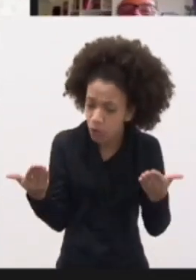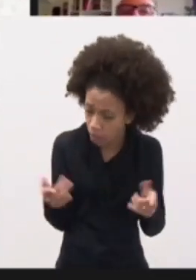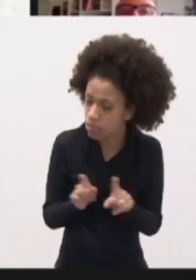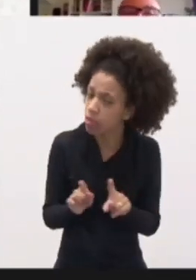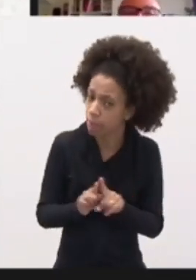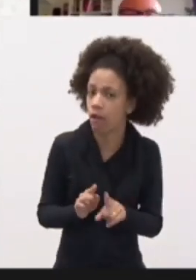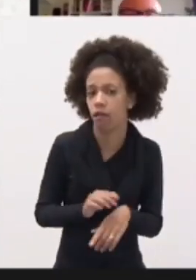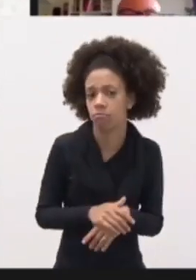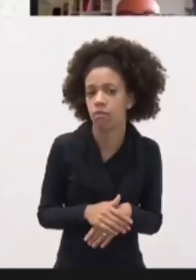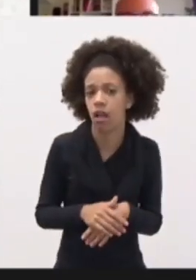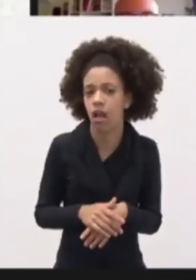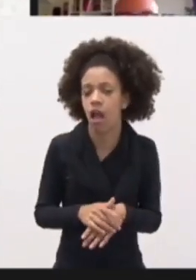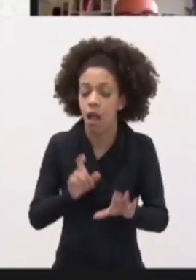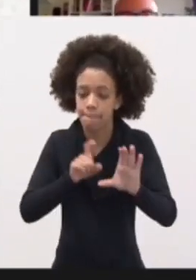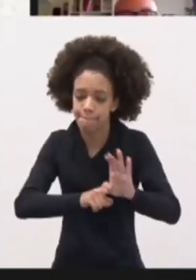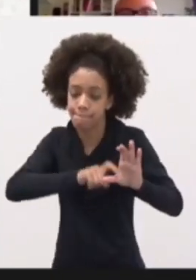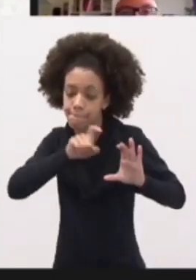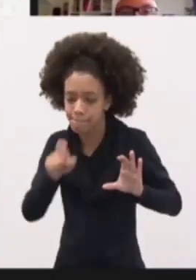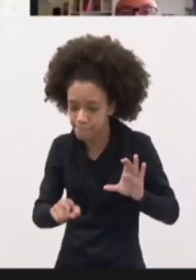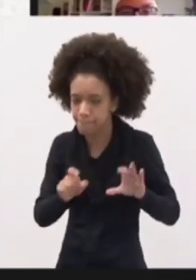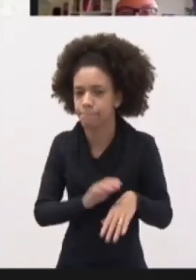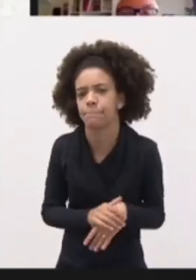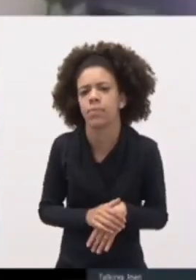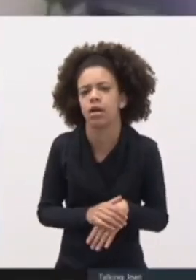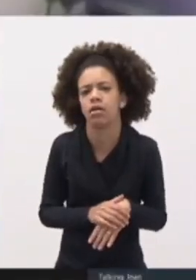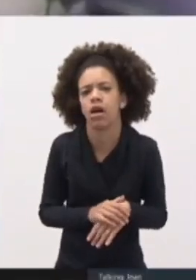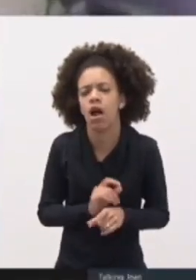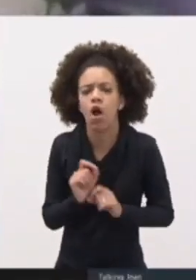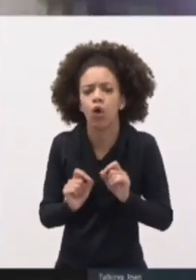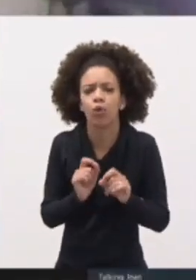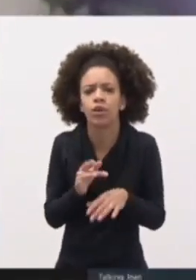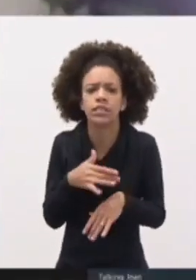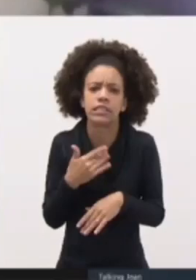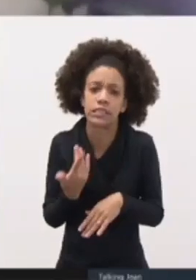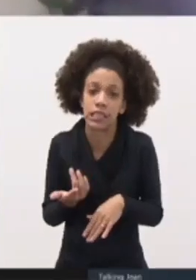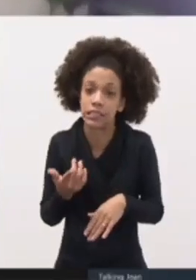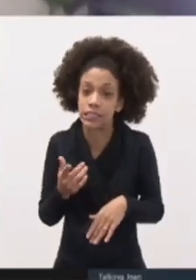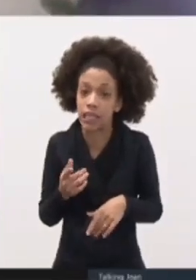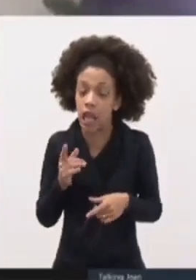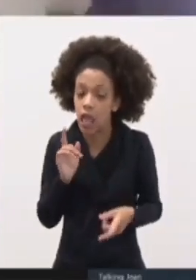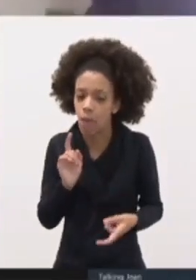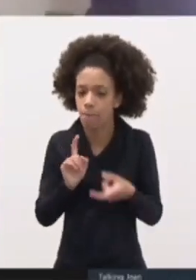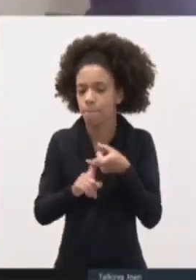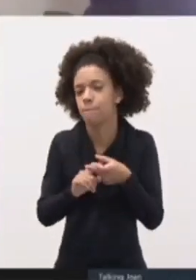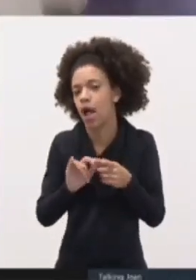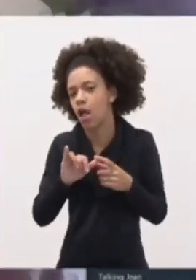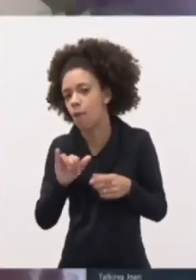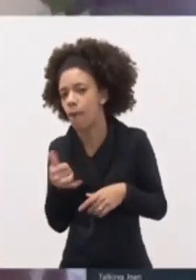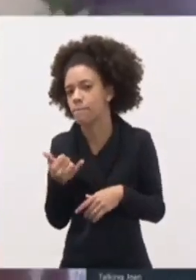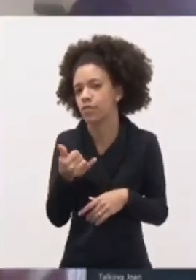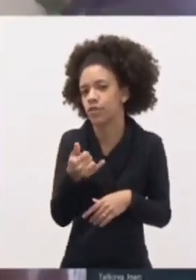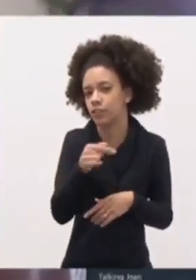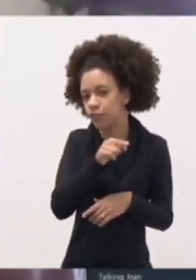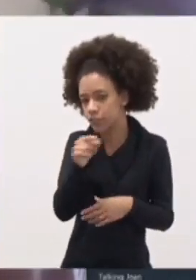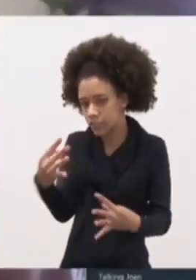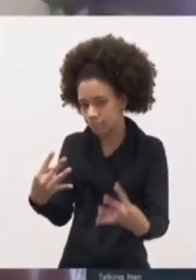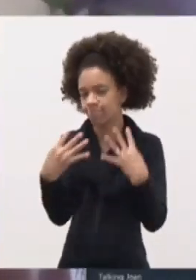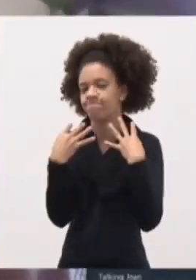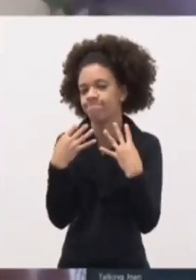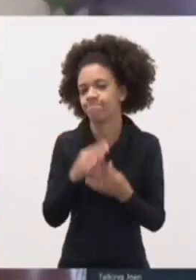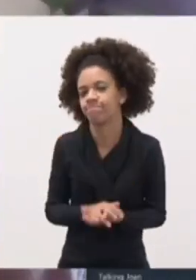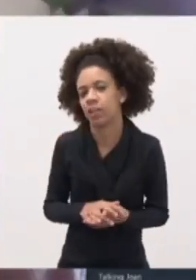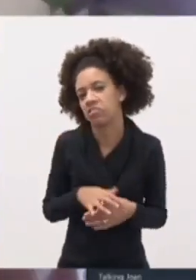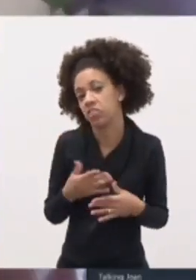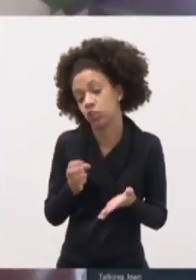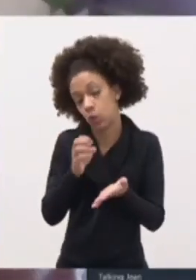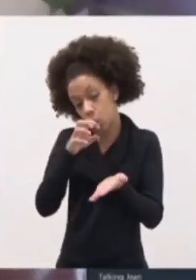a autonomia, né? Coisas que eu puxo o gancho para você aí que está me ouvindo, que está me vendo, seja do app,